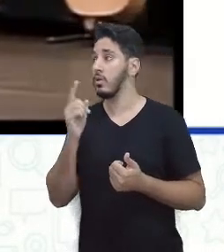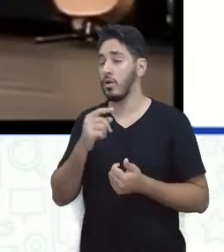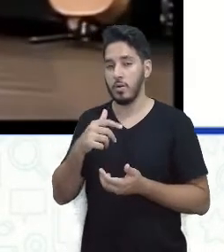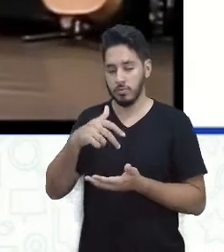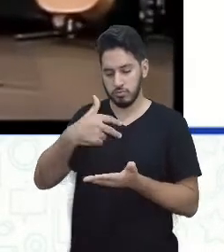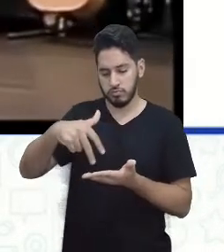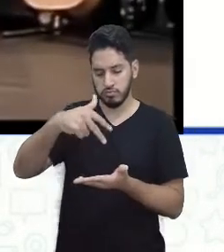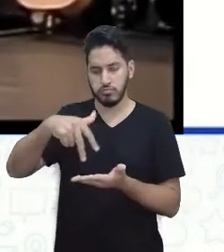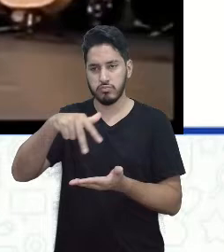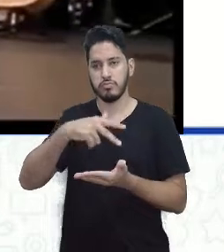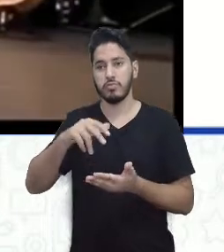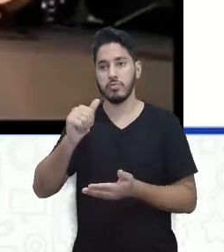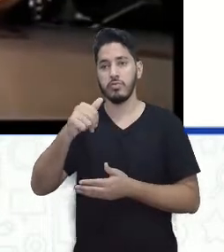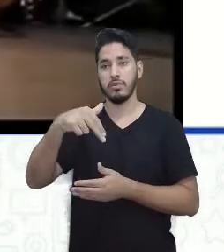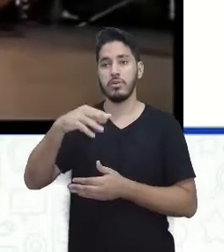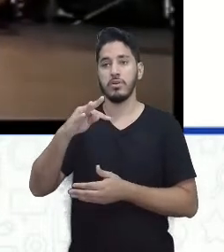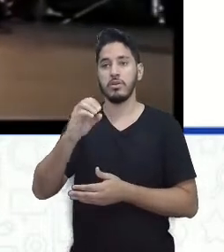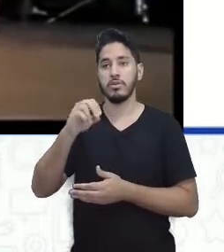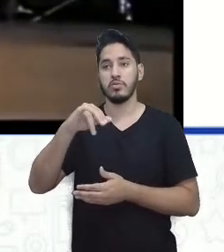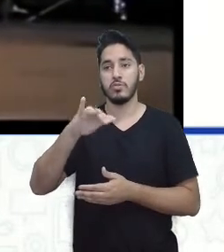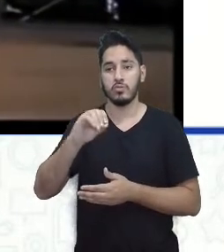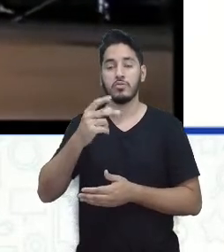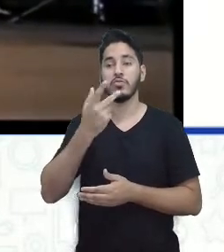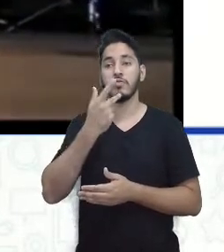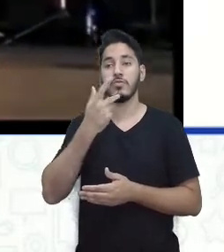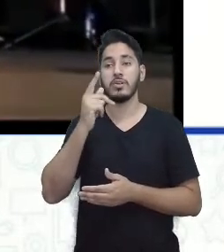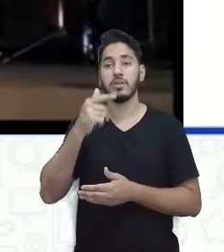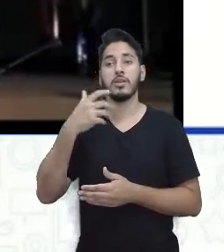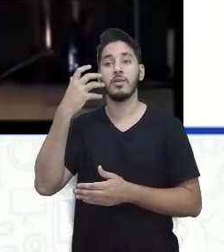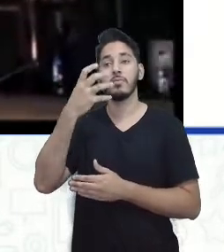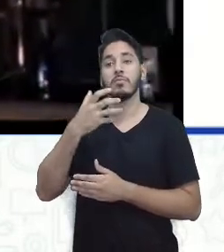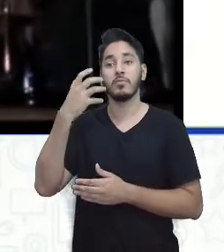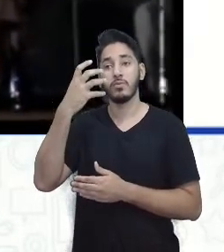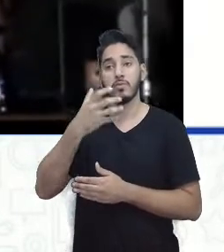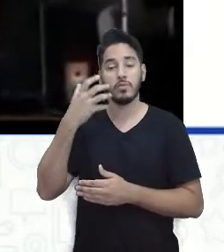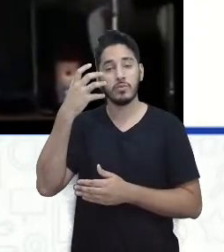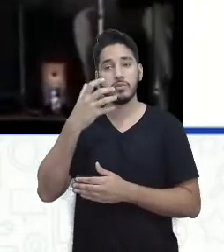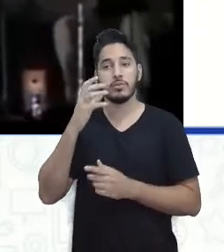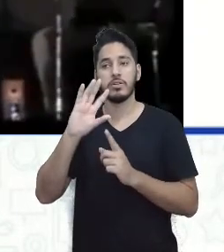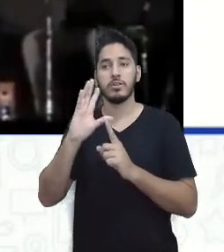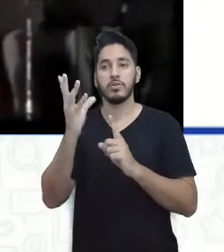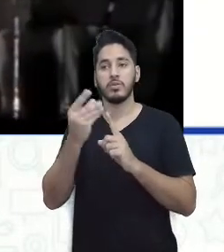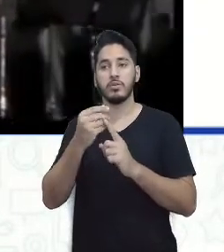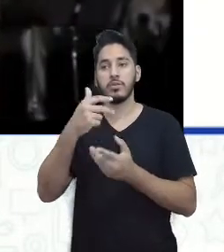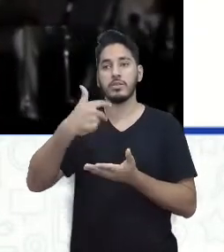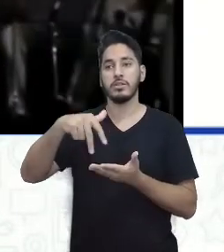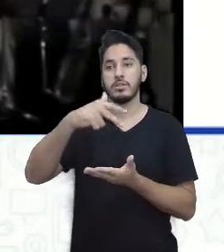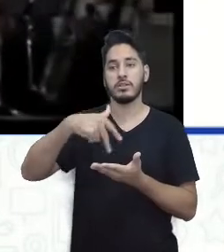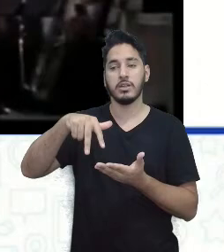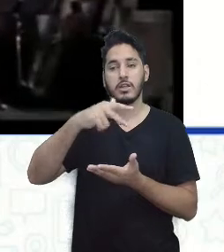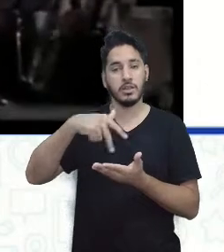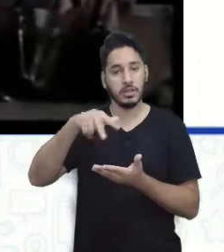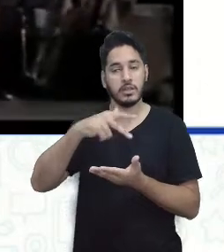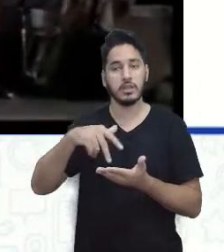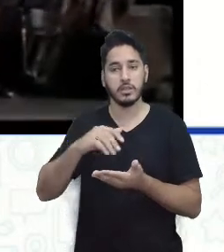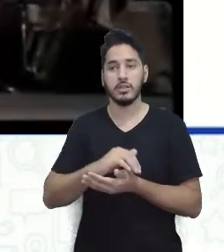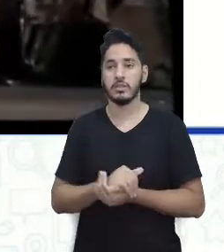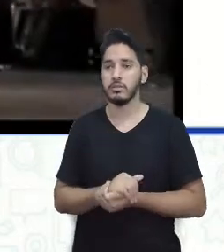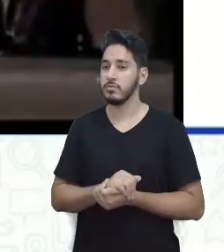performance do Antônio Nóbrega. Como eu disse, ele é músico, ele é ator, ele é dançarino e ele é